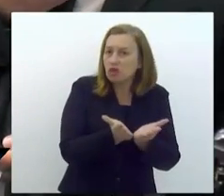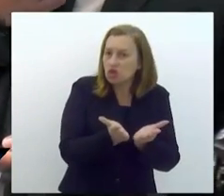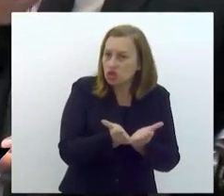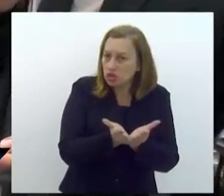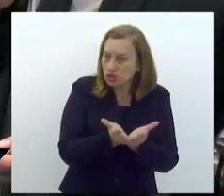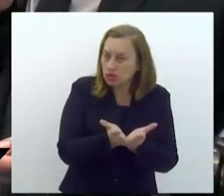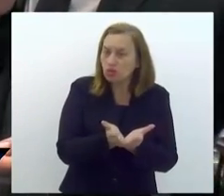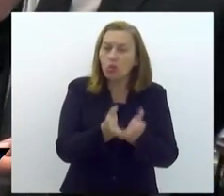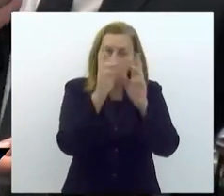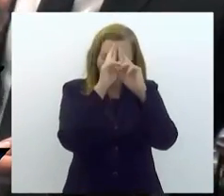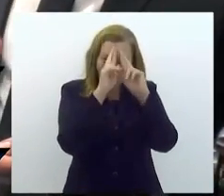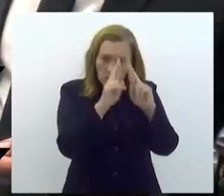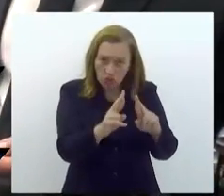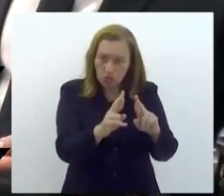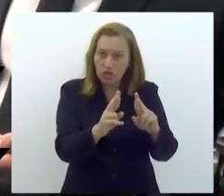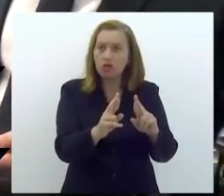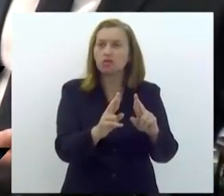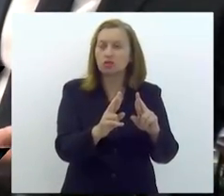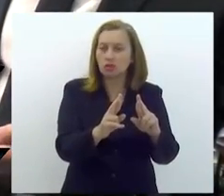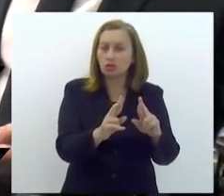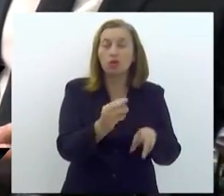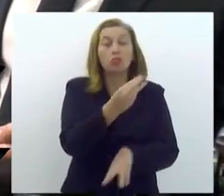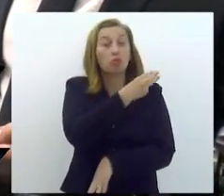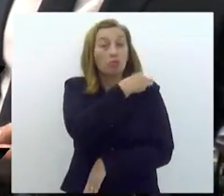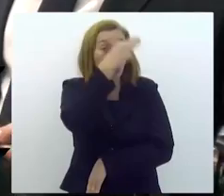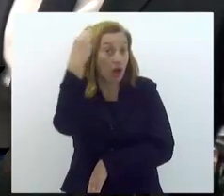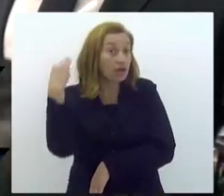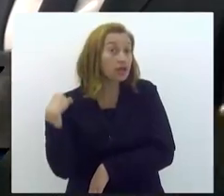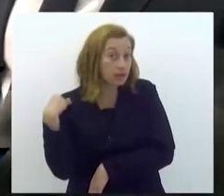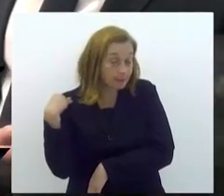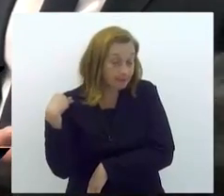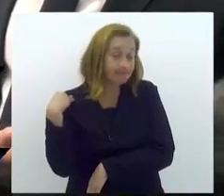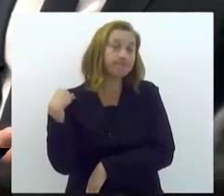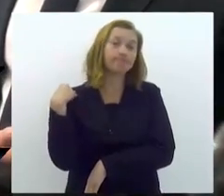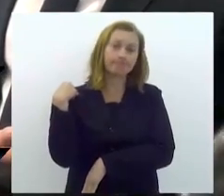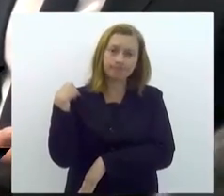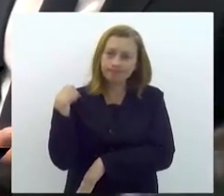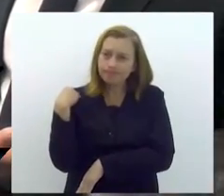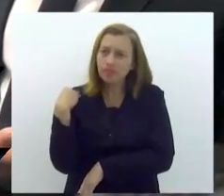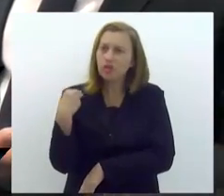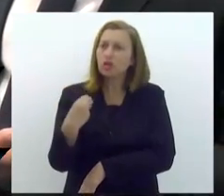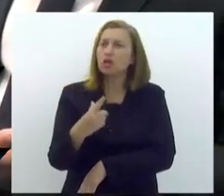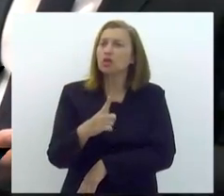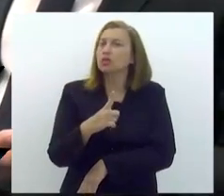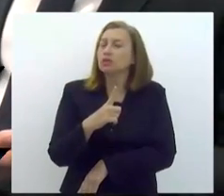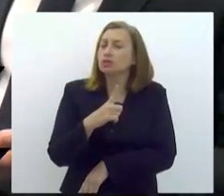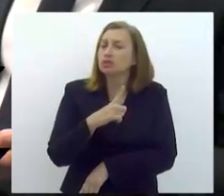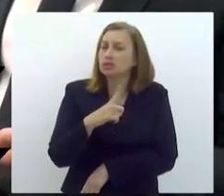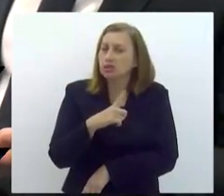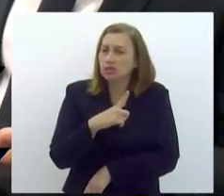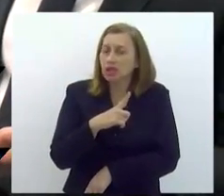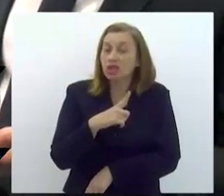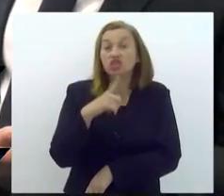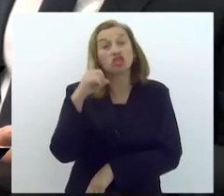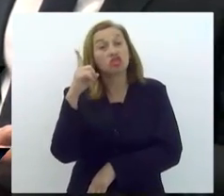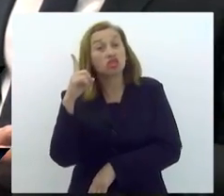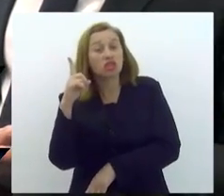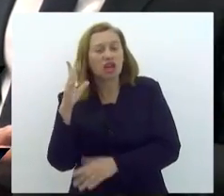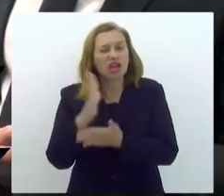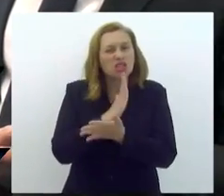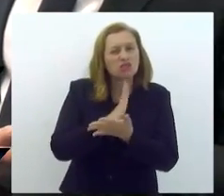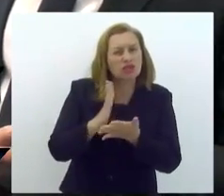tem o respeito muito grande por Maria não é a gente tem uma certa dificuldade